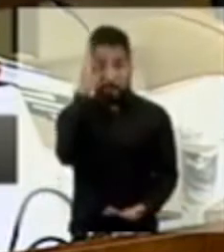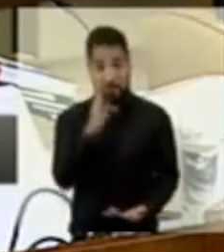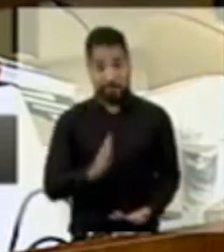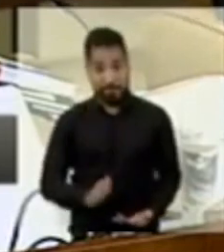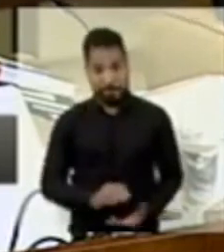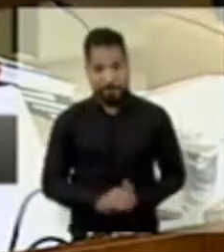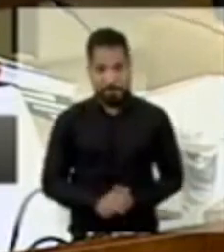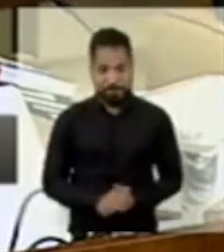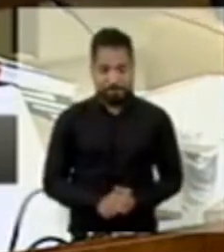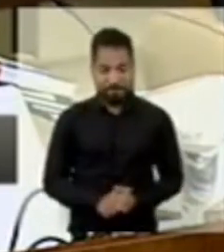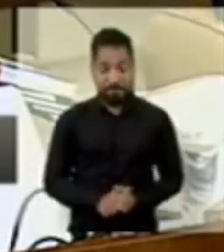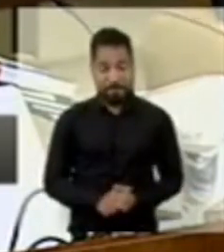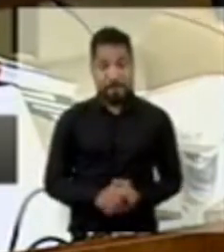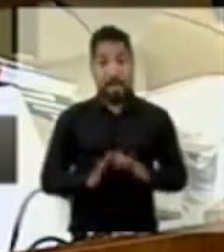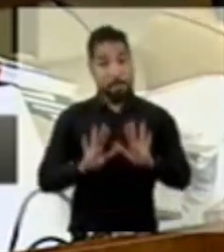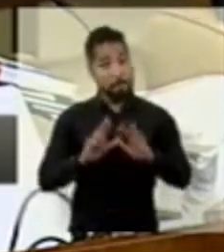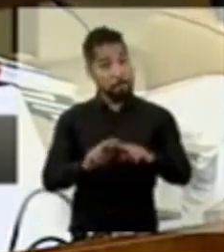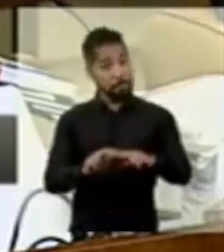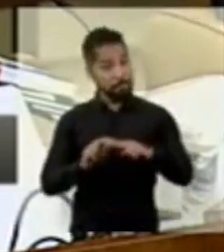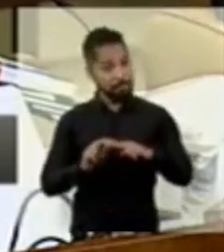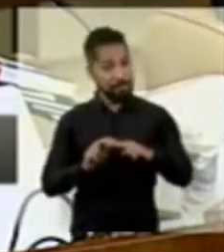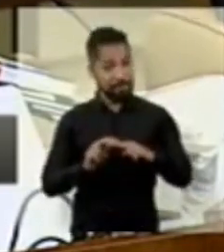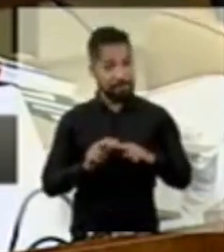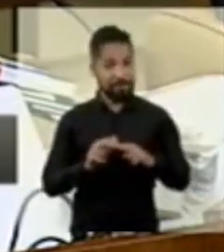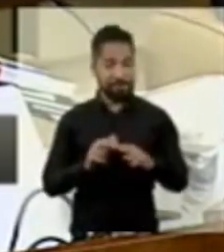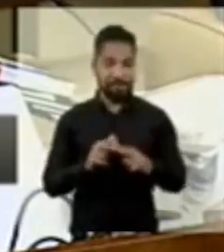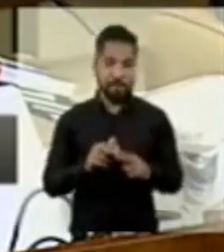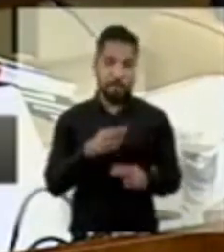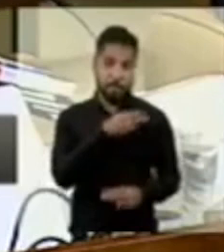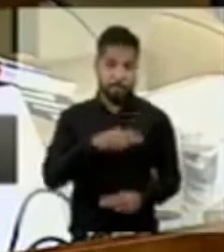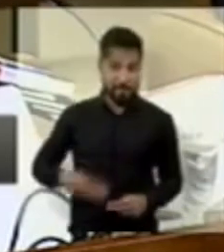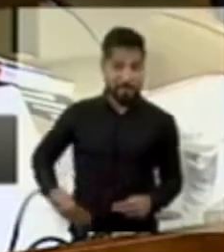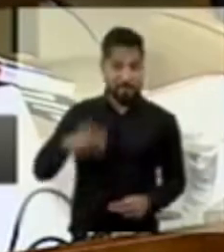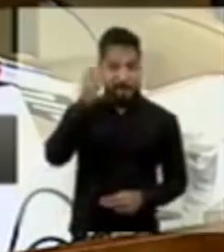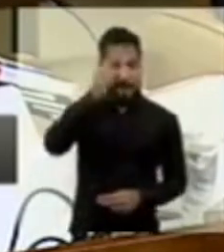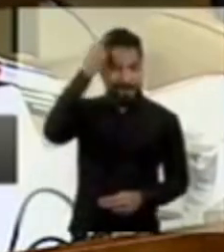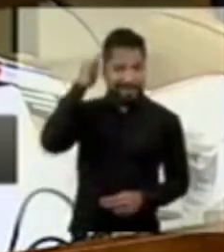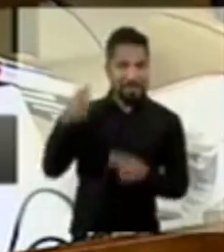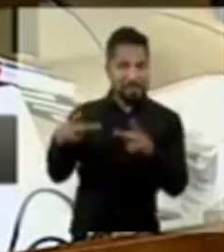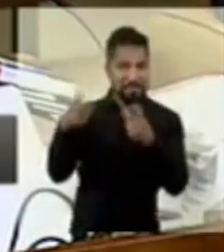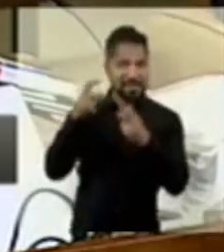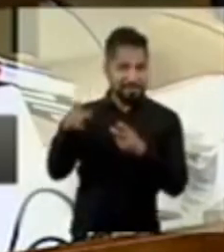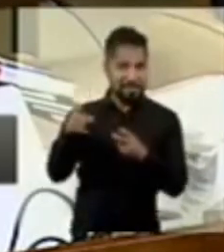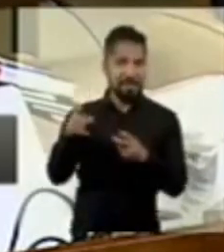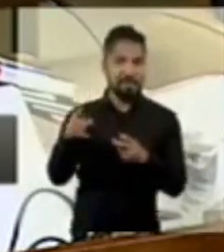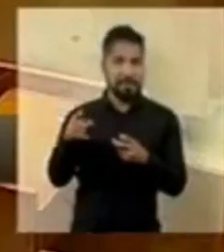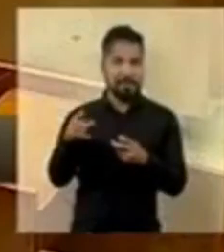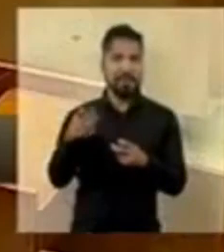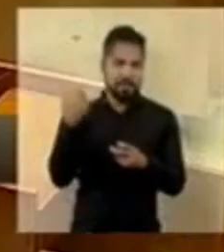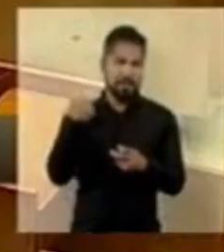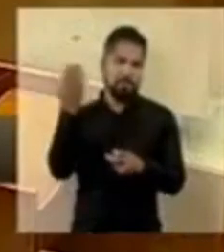aliás é e vinícius de moraes observou isso já tem observado em outras